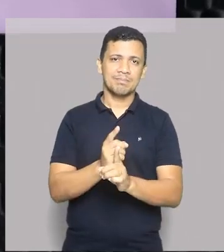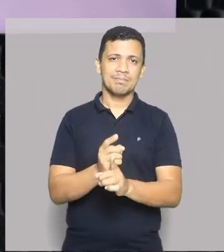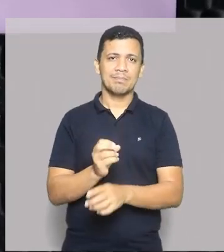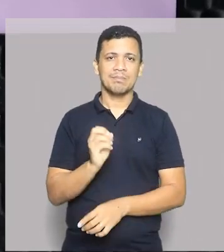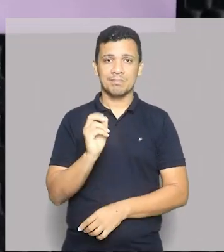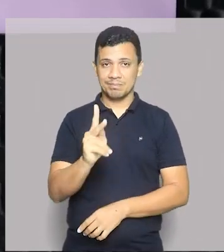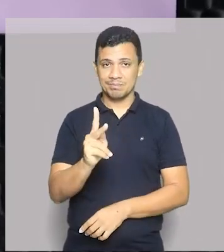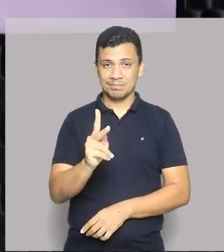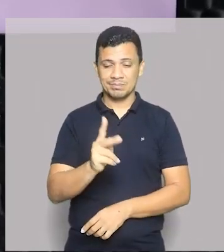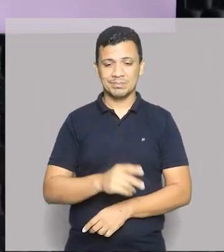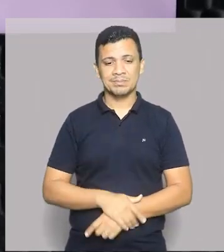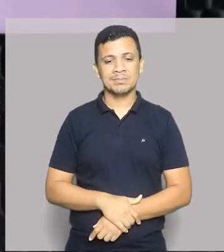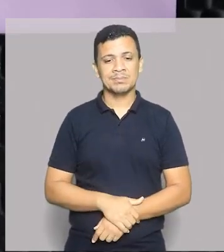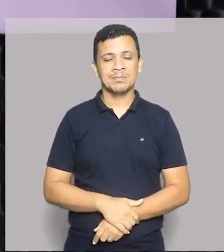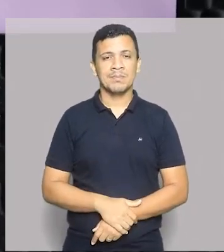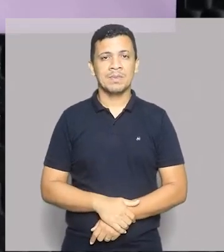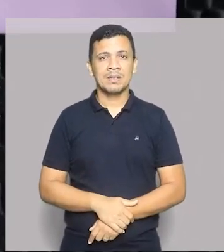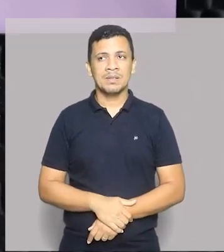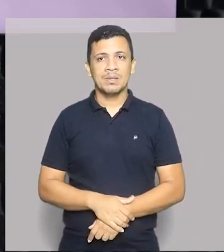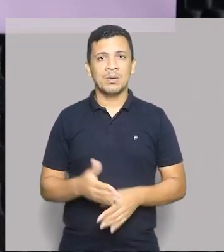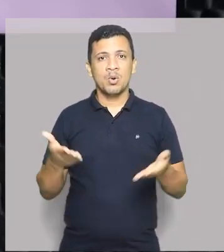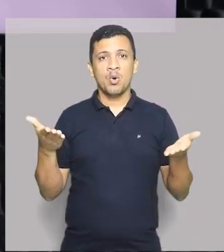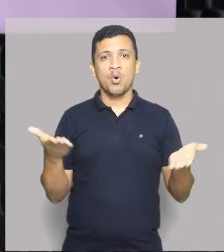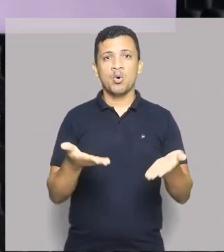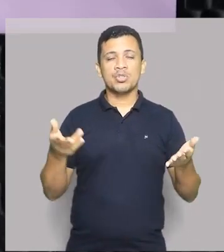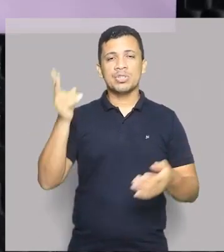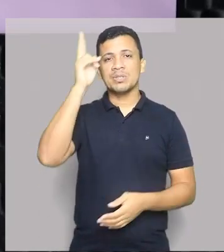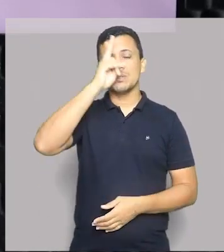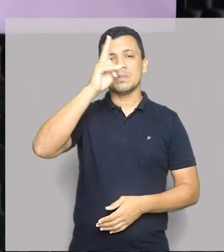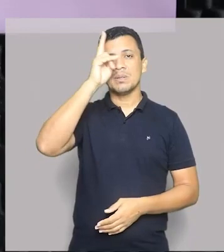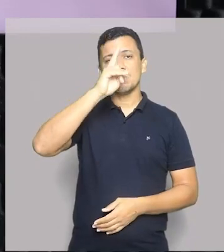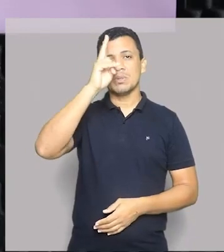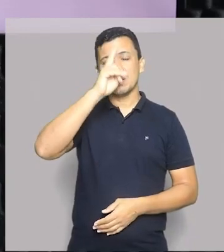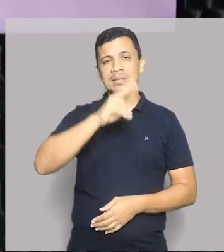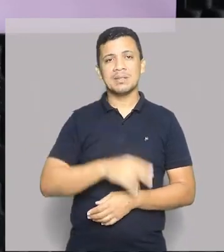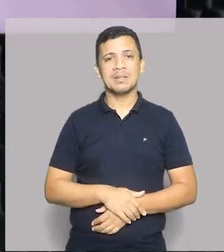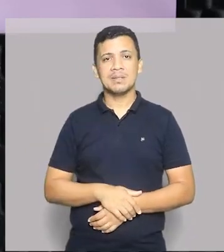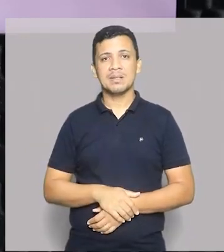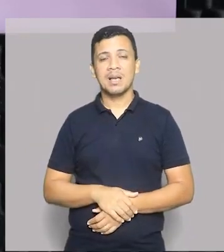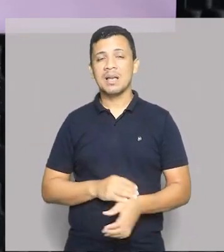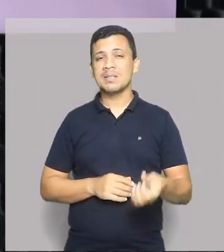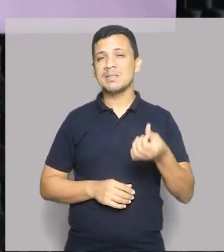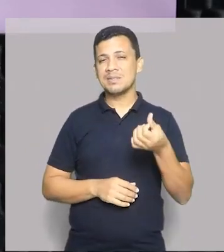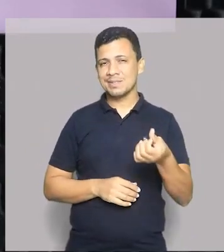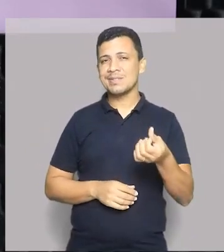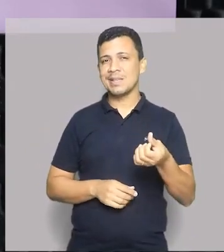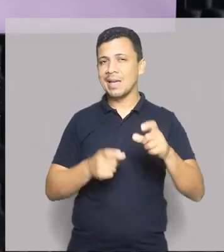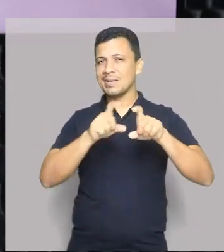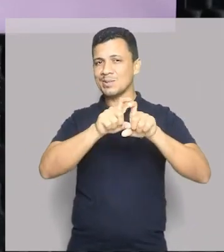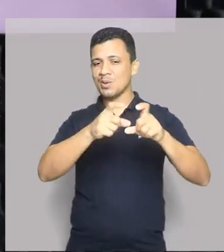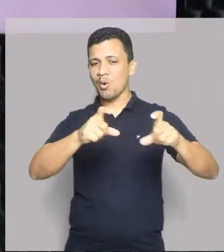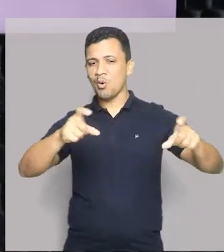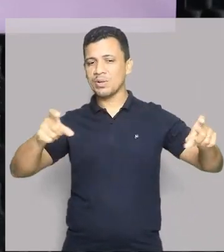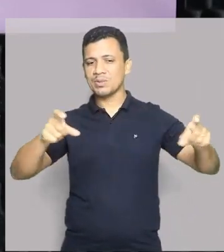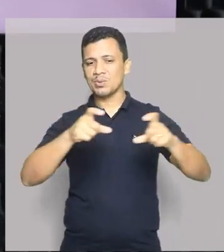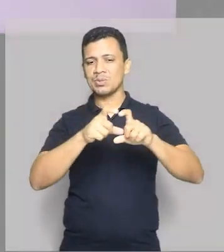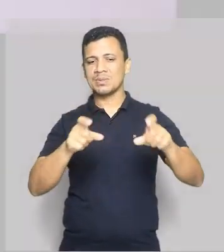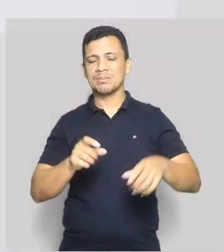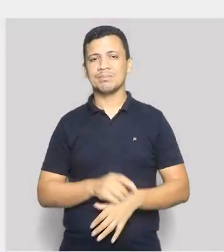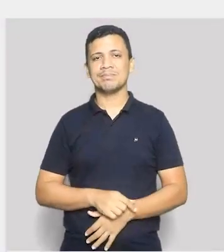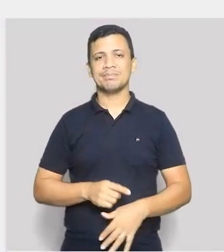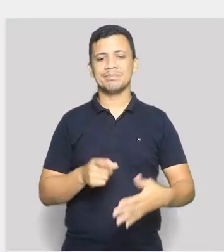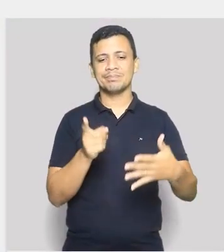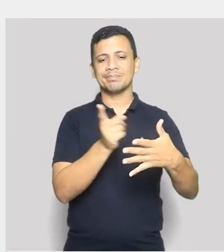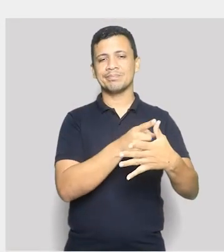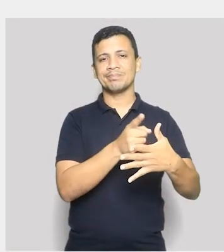bem? Tá. Hoje nós vamos lembrar apenas de 6 orações. Vamos lá. A primeira